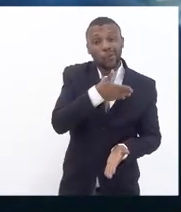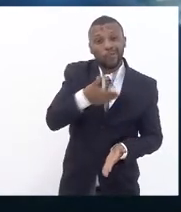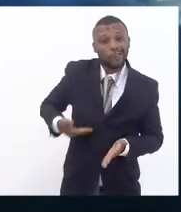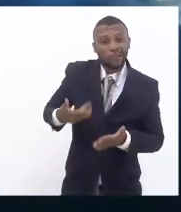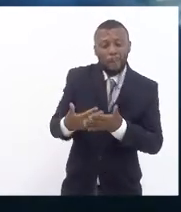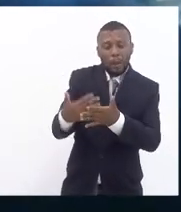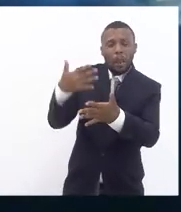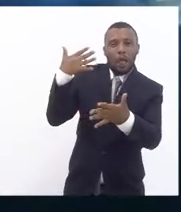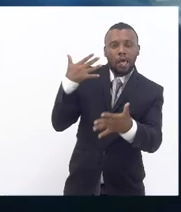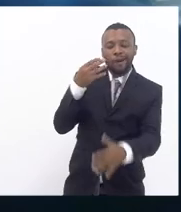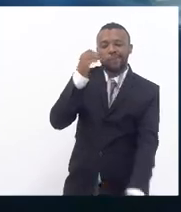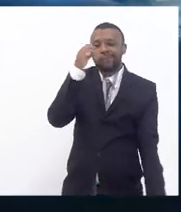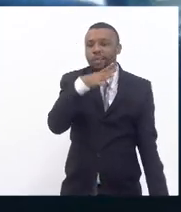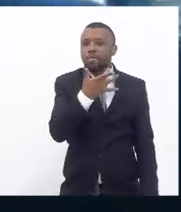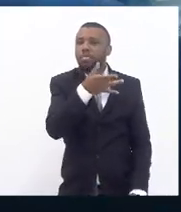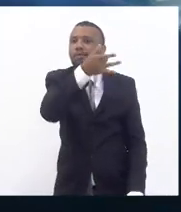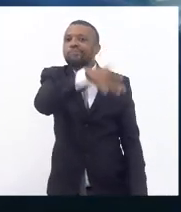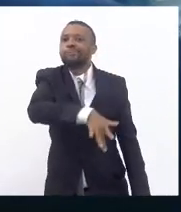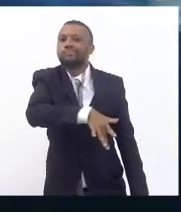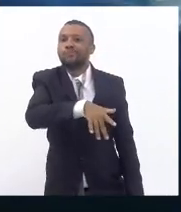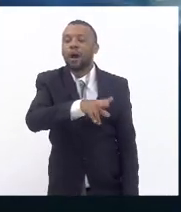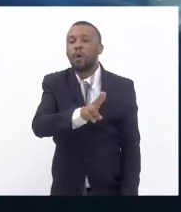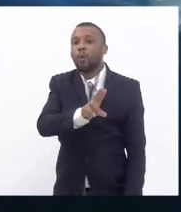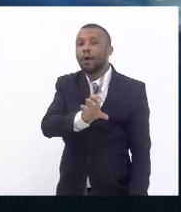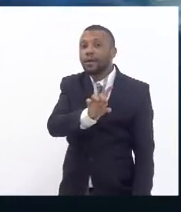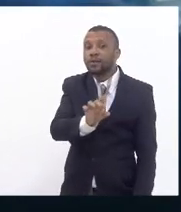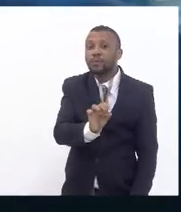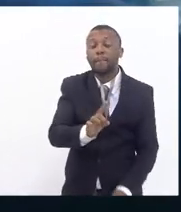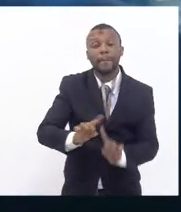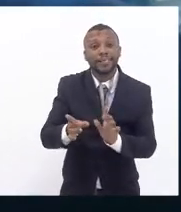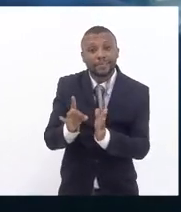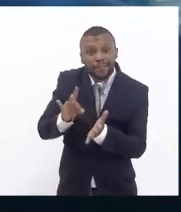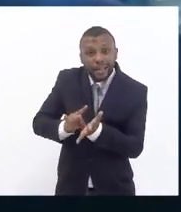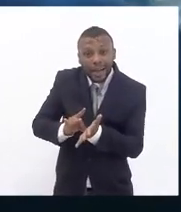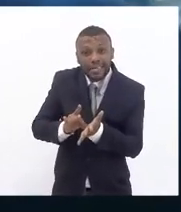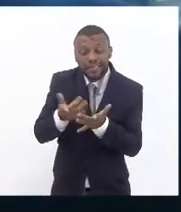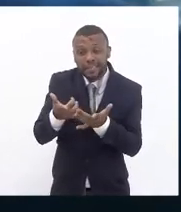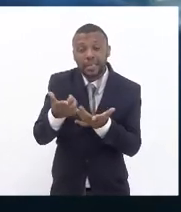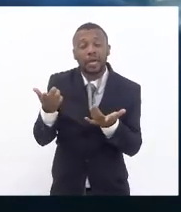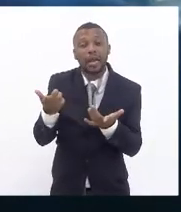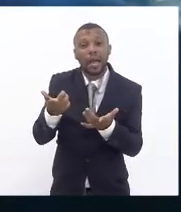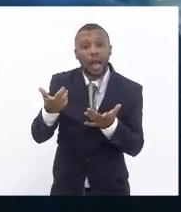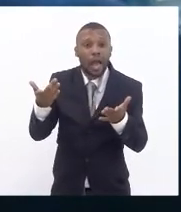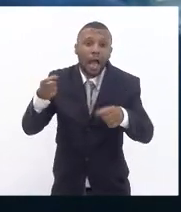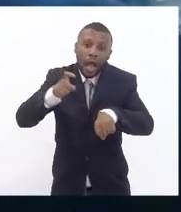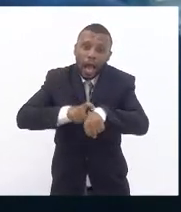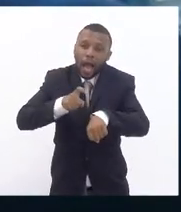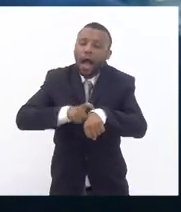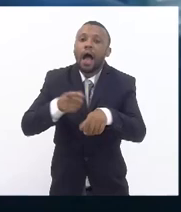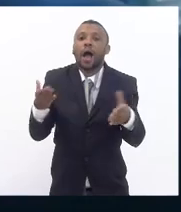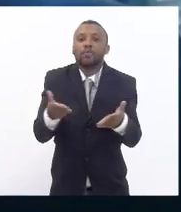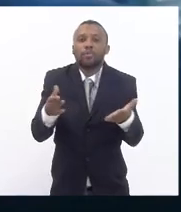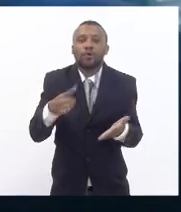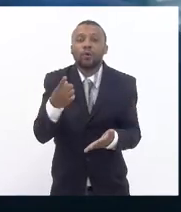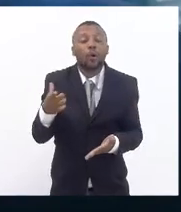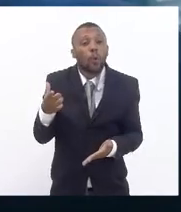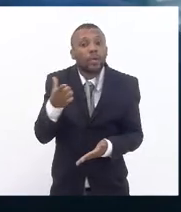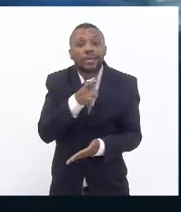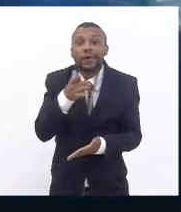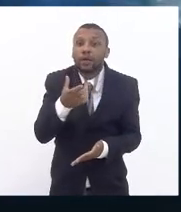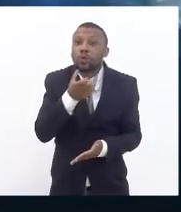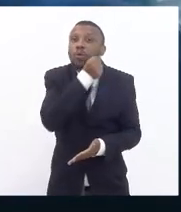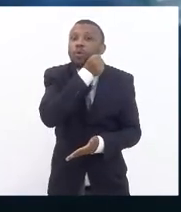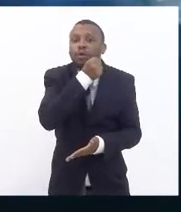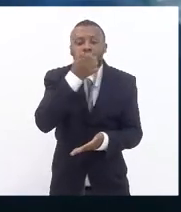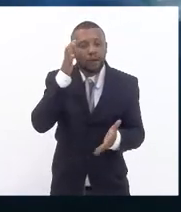a UESO, mas é verdade que no quadro atual é a melhor saída, é a sobrevivência e pode